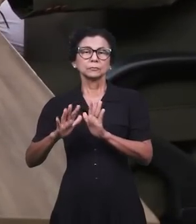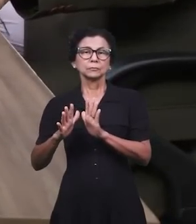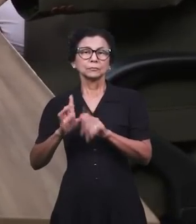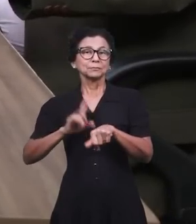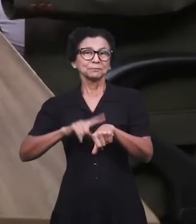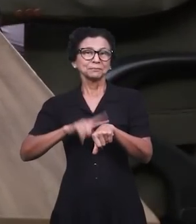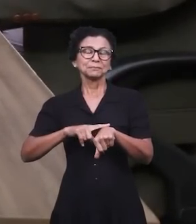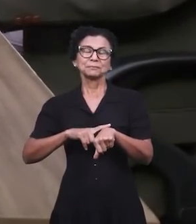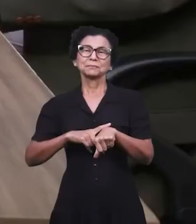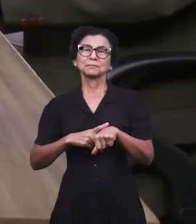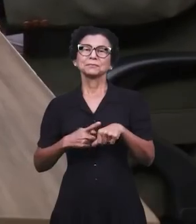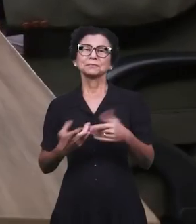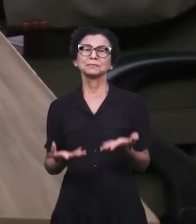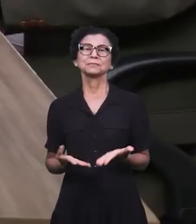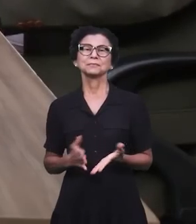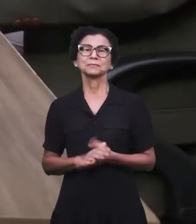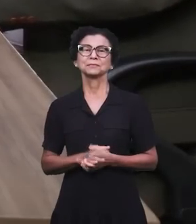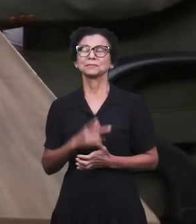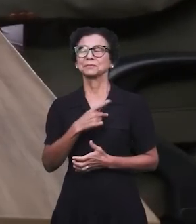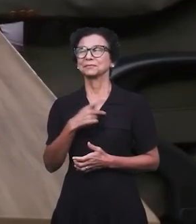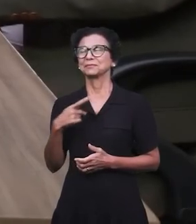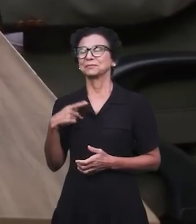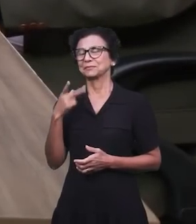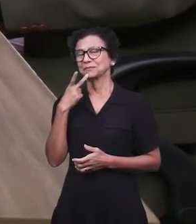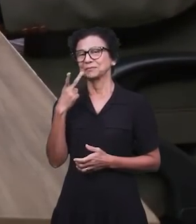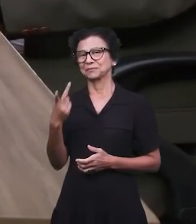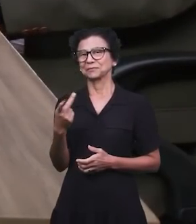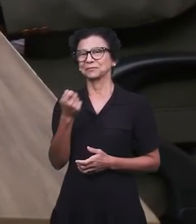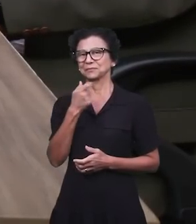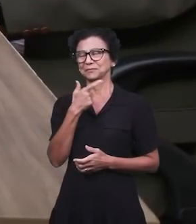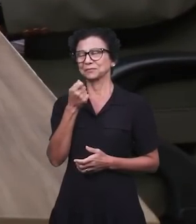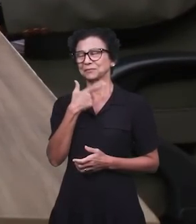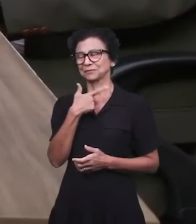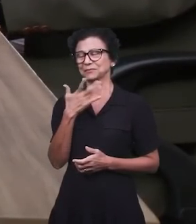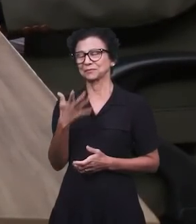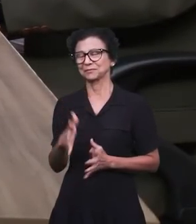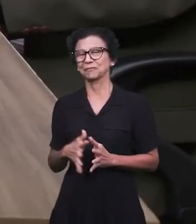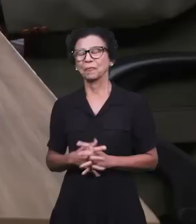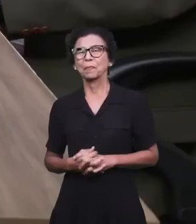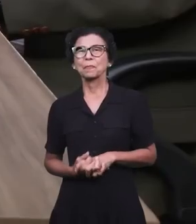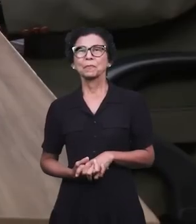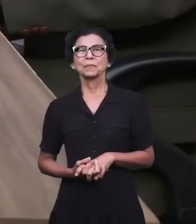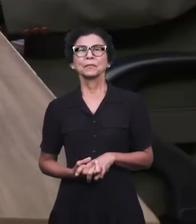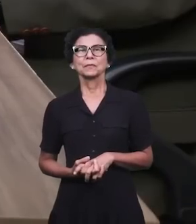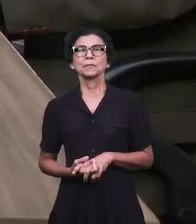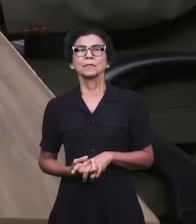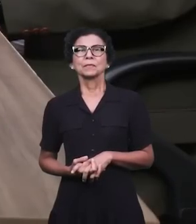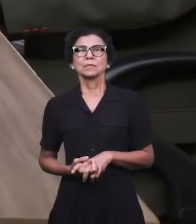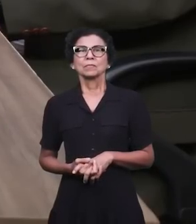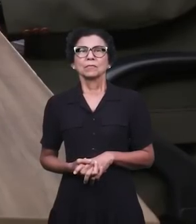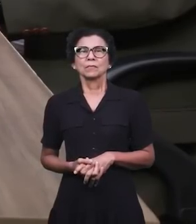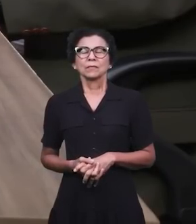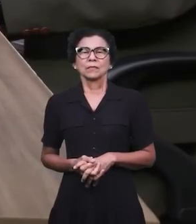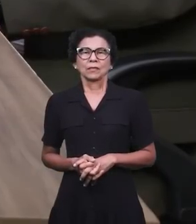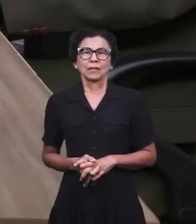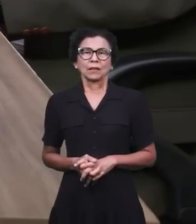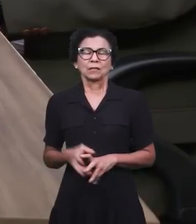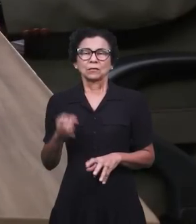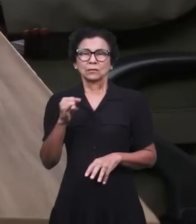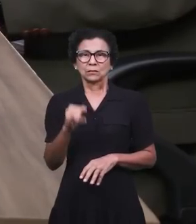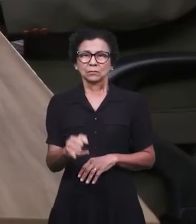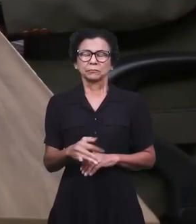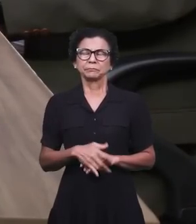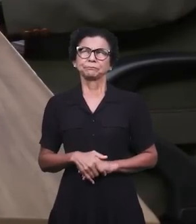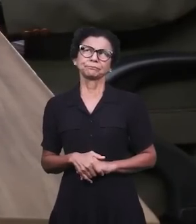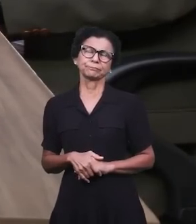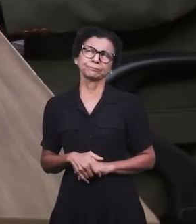Miguel falou assim, bem engraçado, porque quando você não dá manutenção, você começa a ter patologias. Então, até